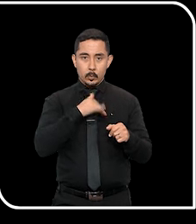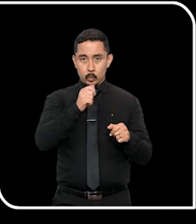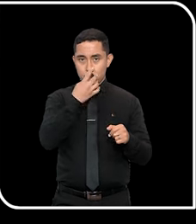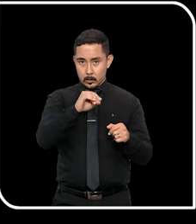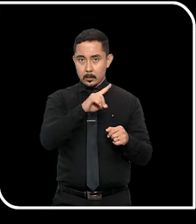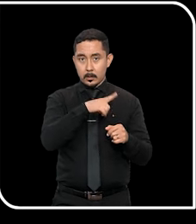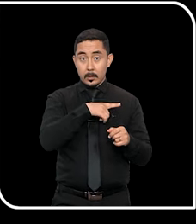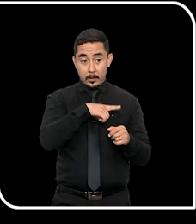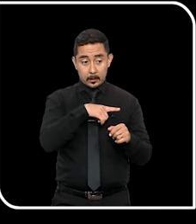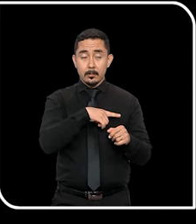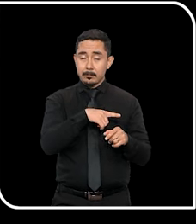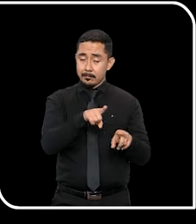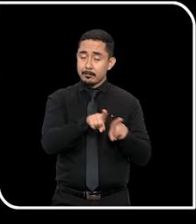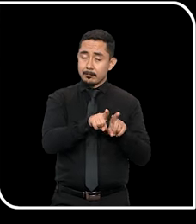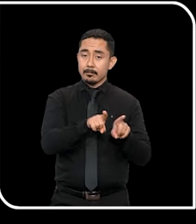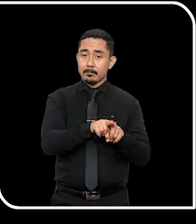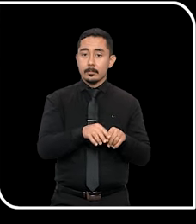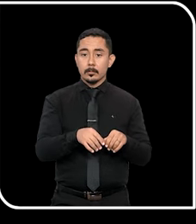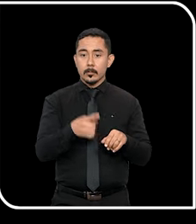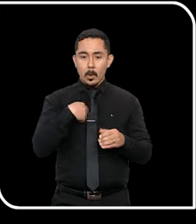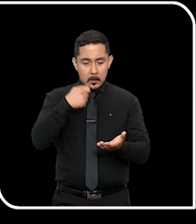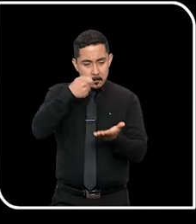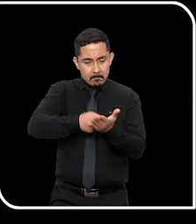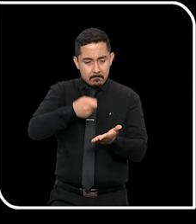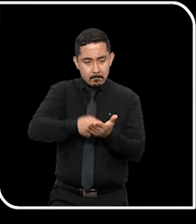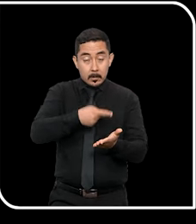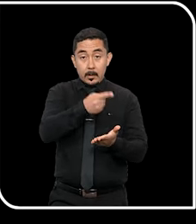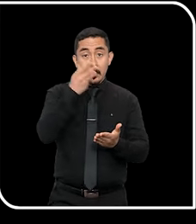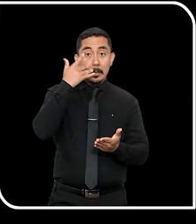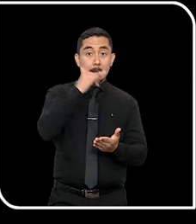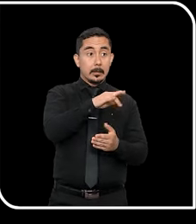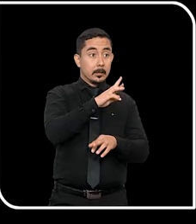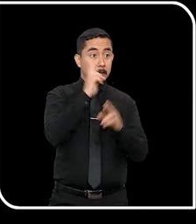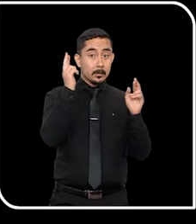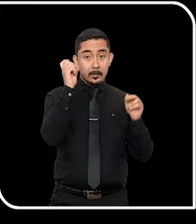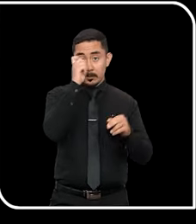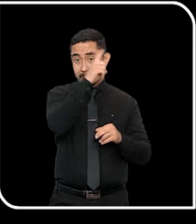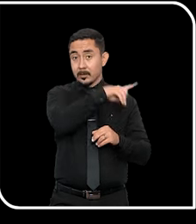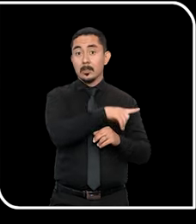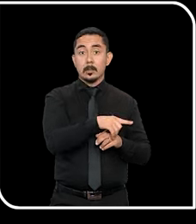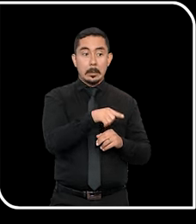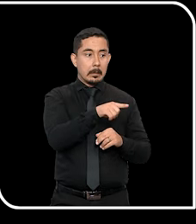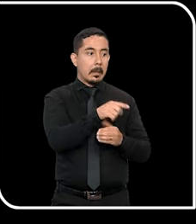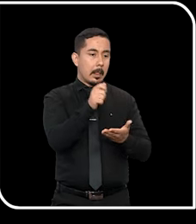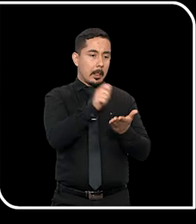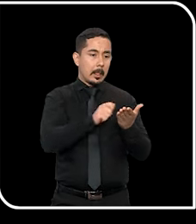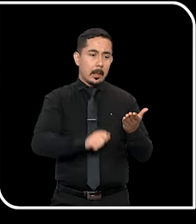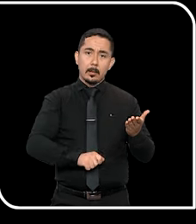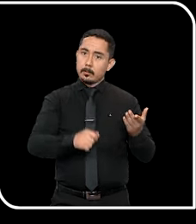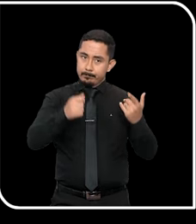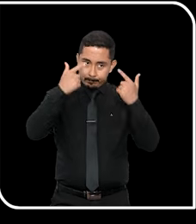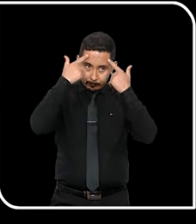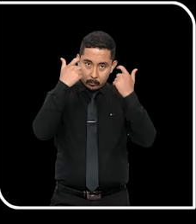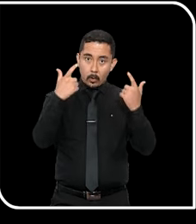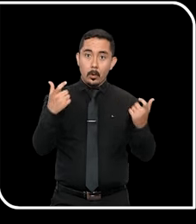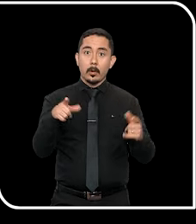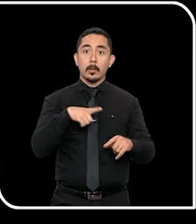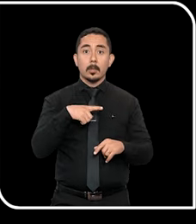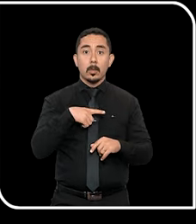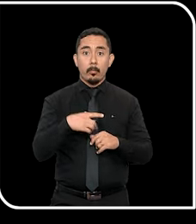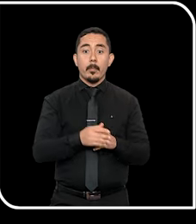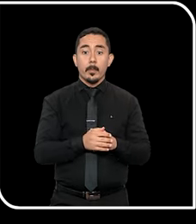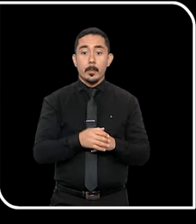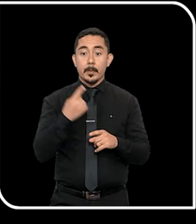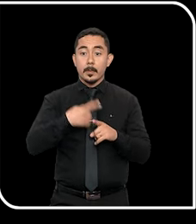condição então eu exigir que uma criança que tem essa condição escreva é muito violento porque